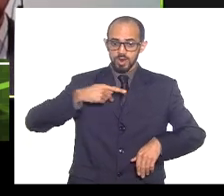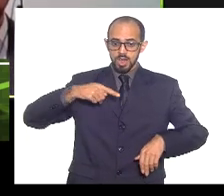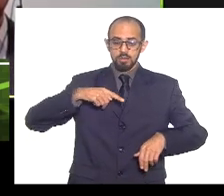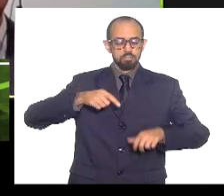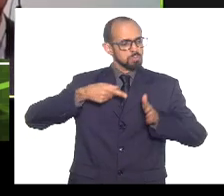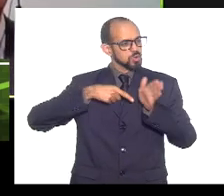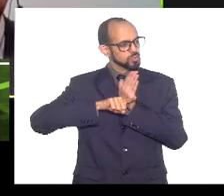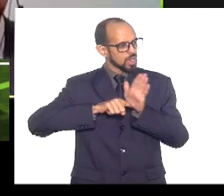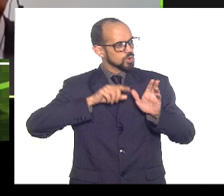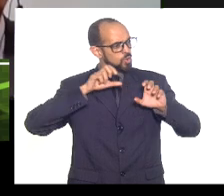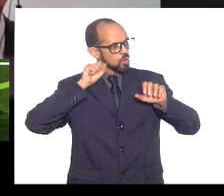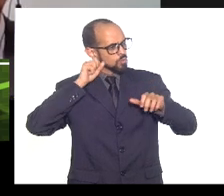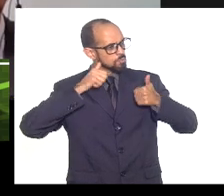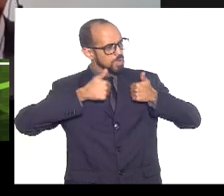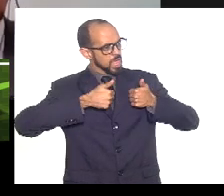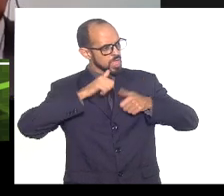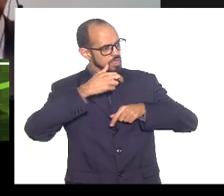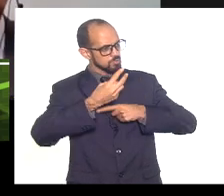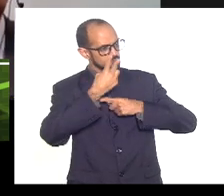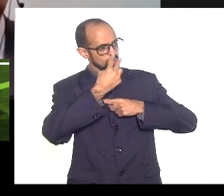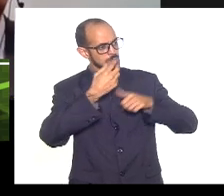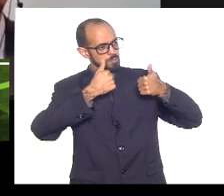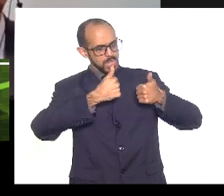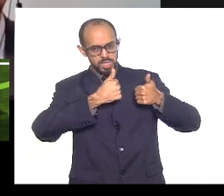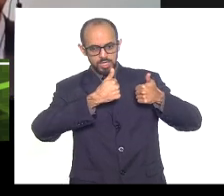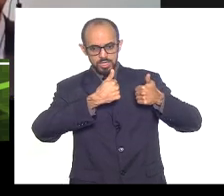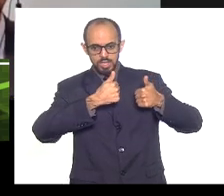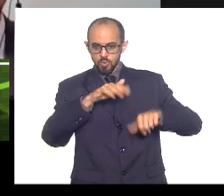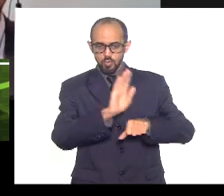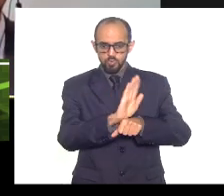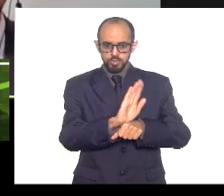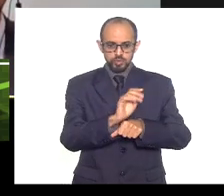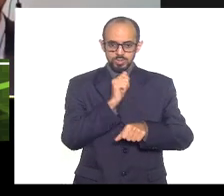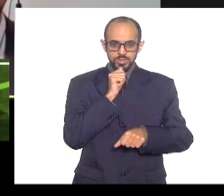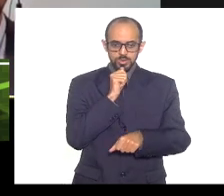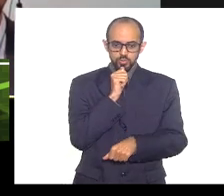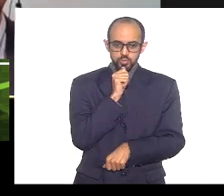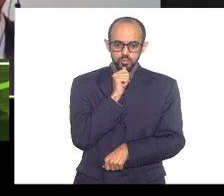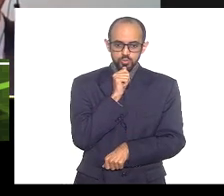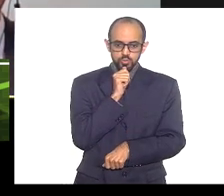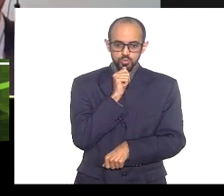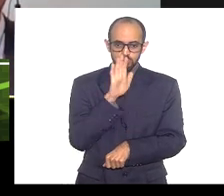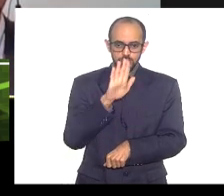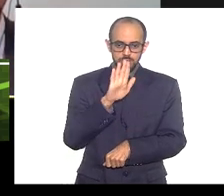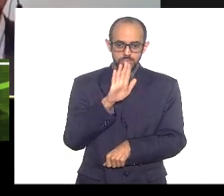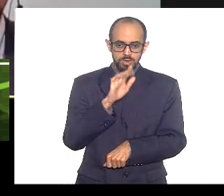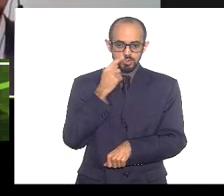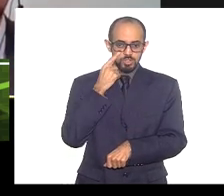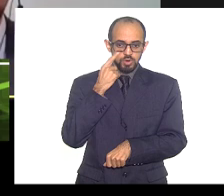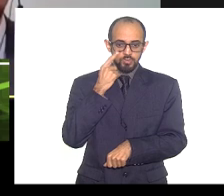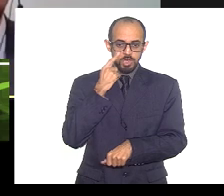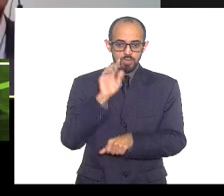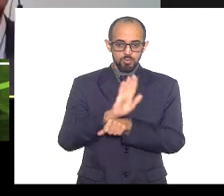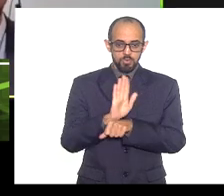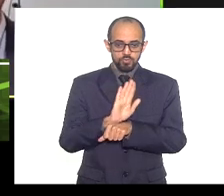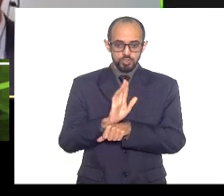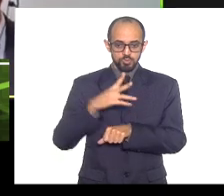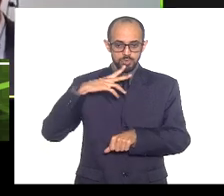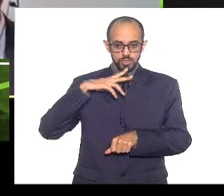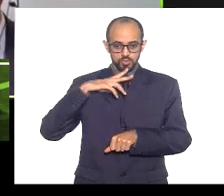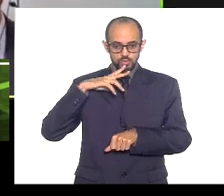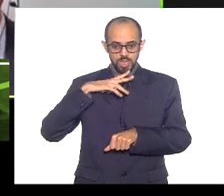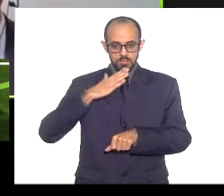assim como o vídeo? Exatamente. O vídeo ainda não entrou. O meu O o meu vídeo pessoal, mas faremos também